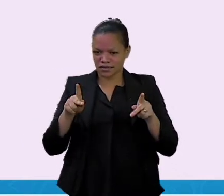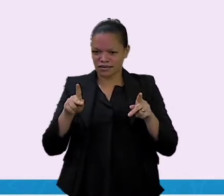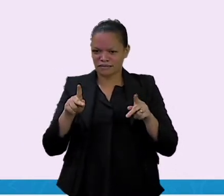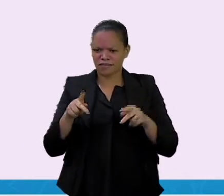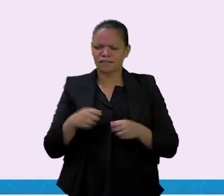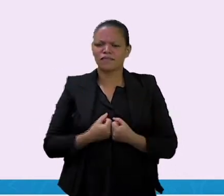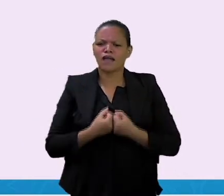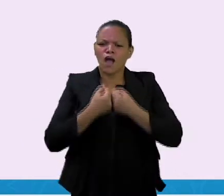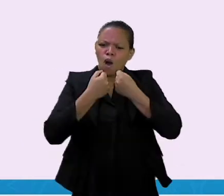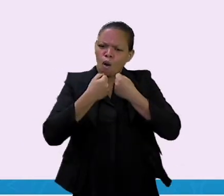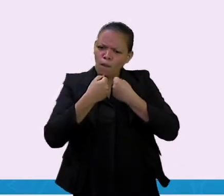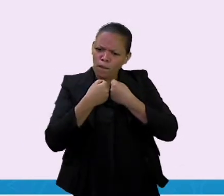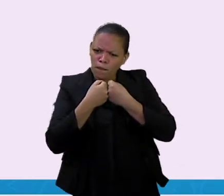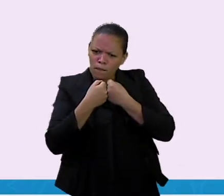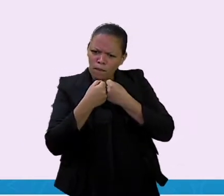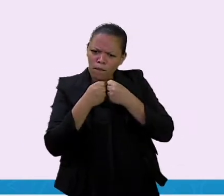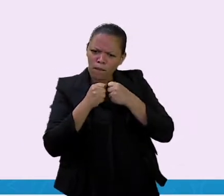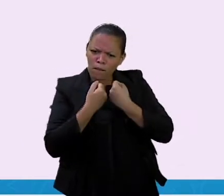pão,